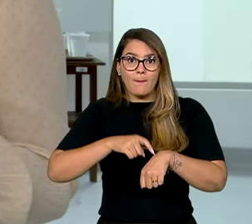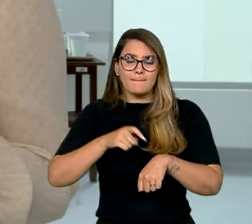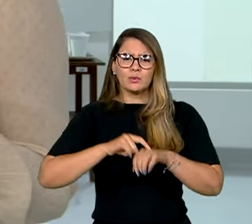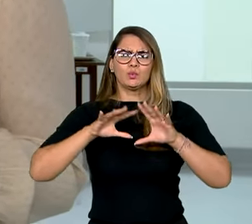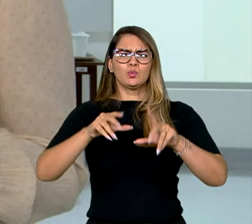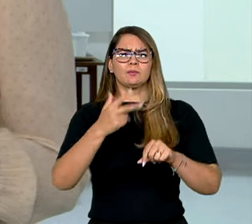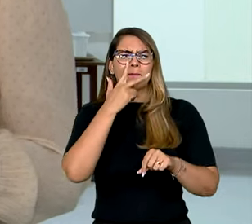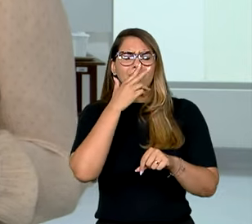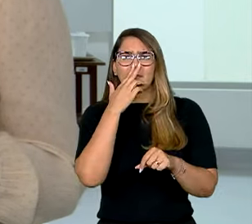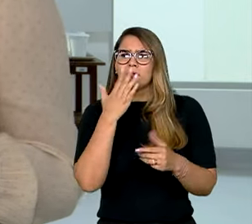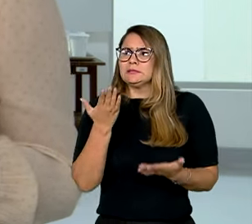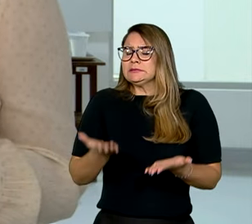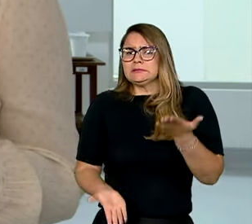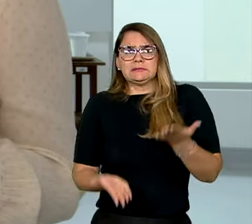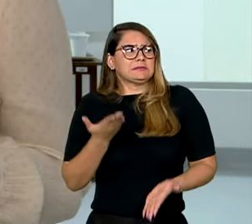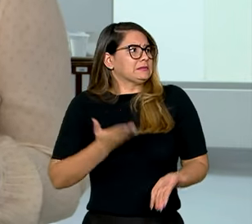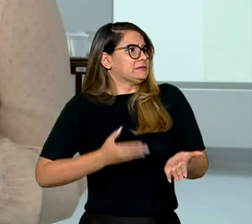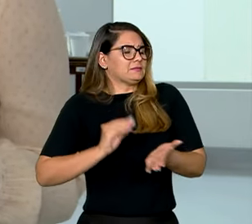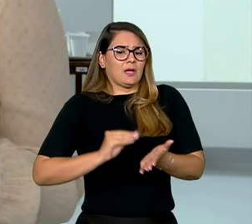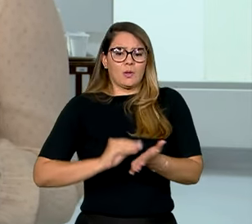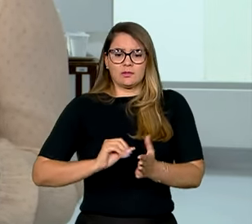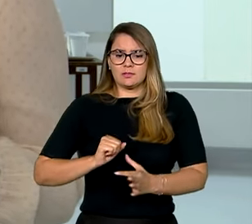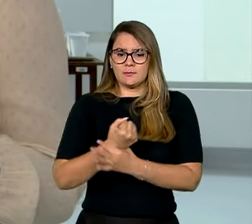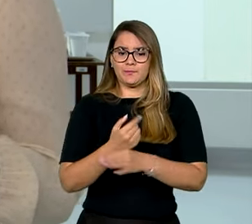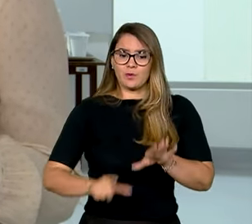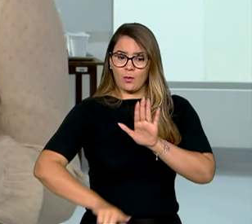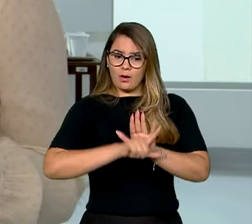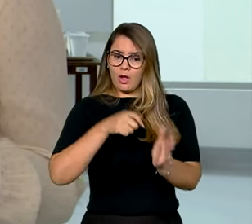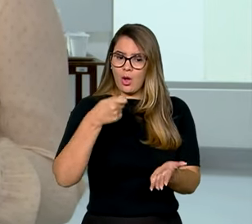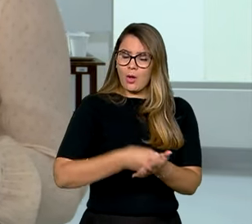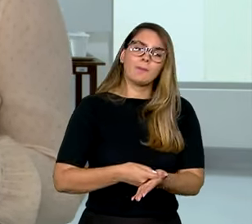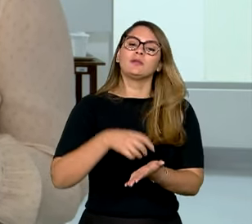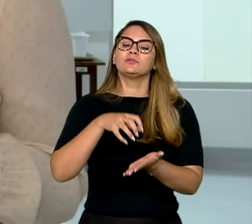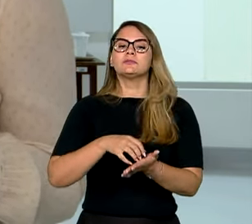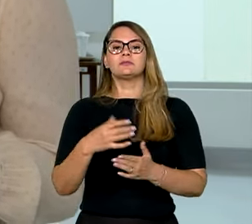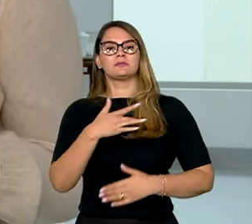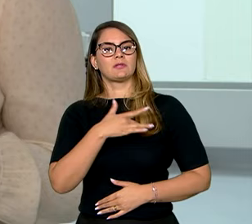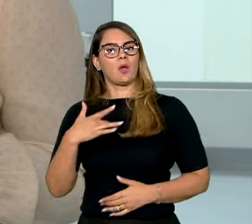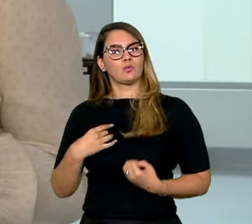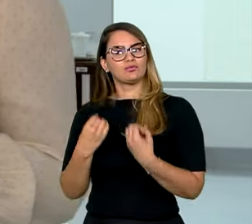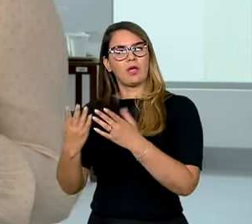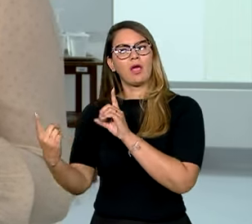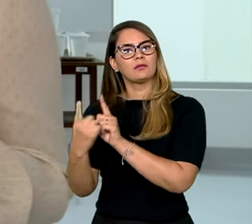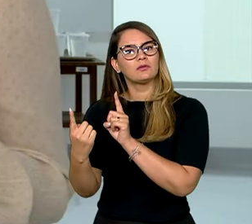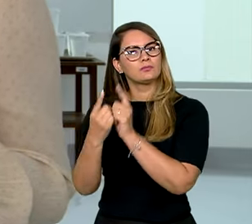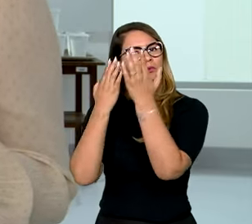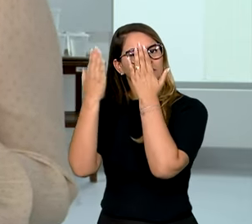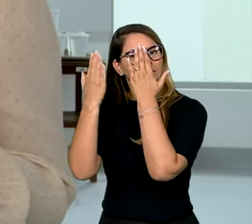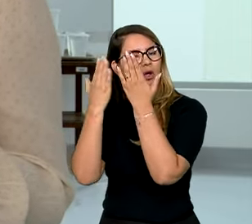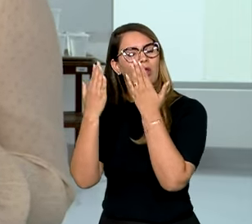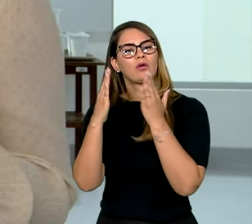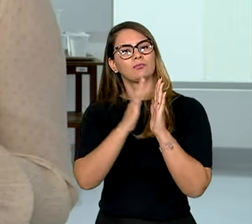tudo parece instável e inseguro, uma lei obriga instituições de saúde a oferecerem atendimento